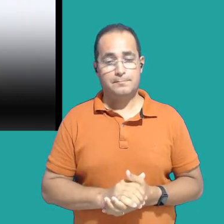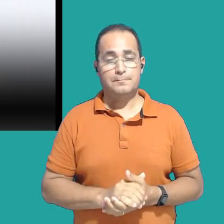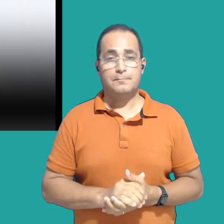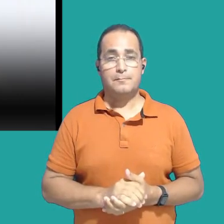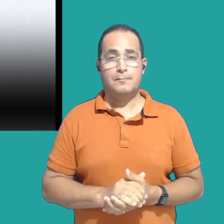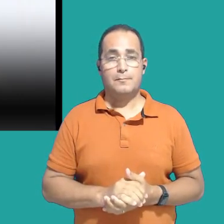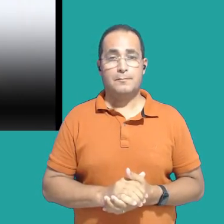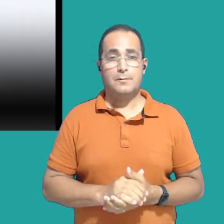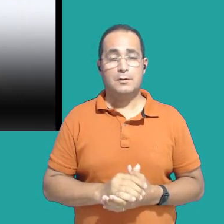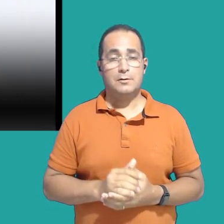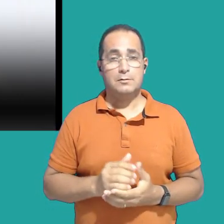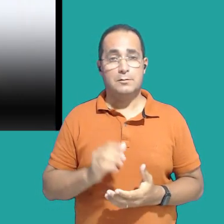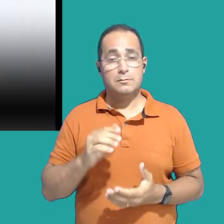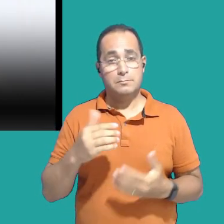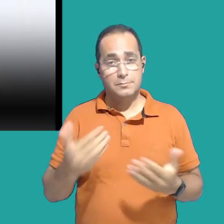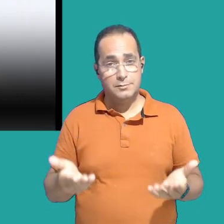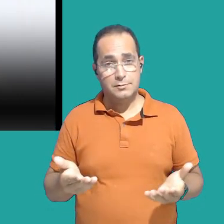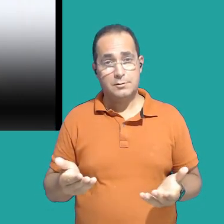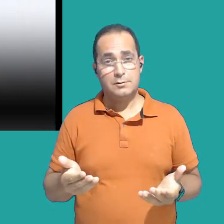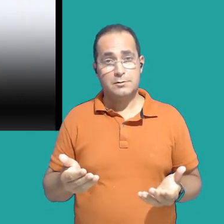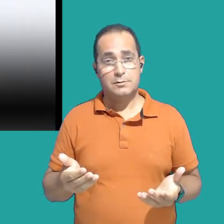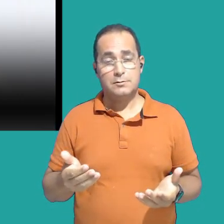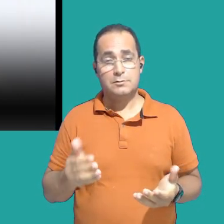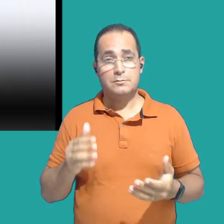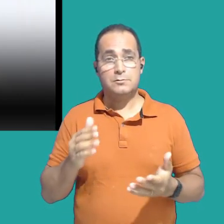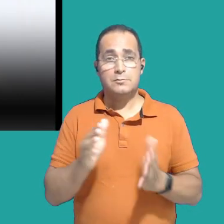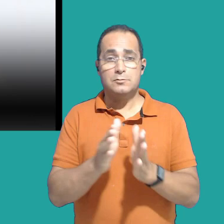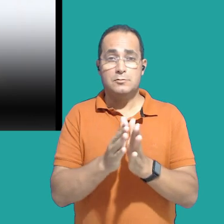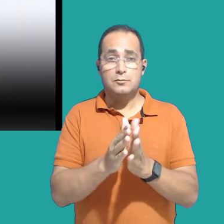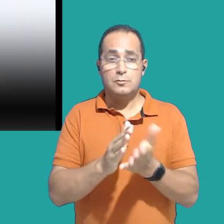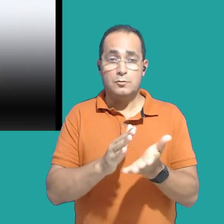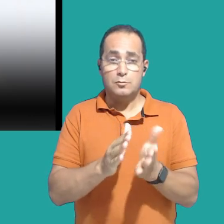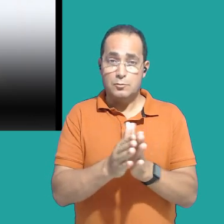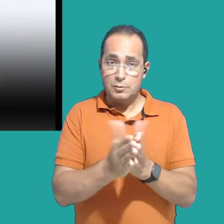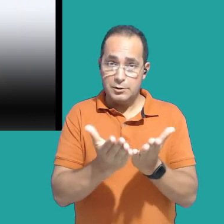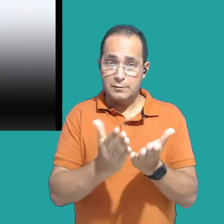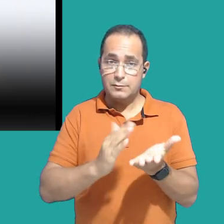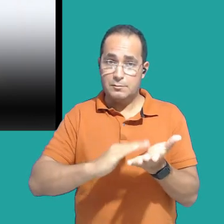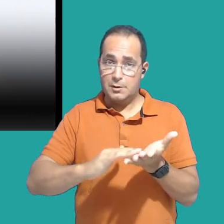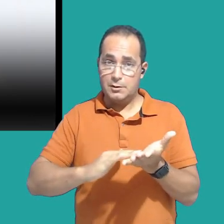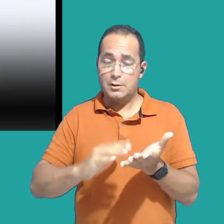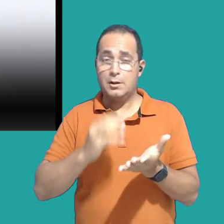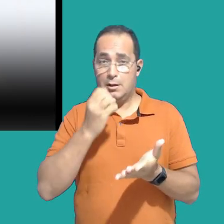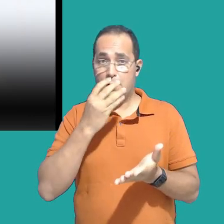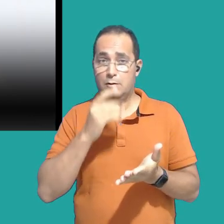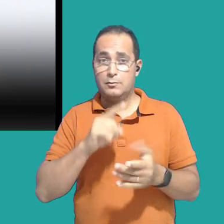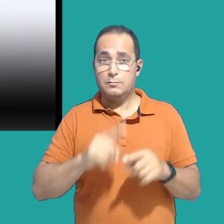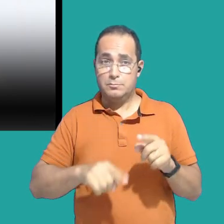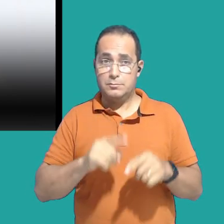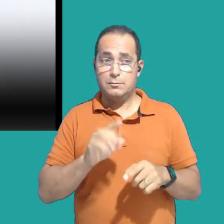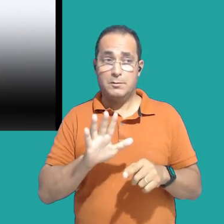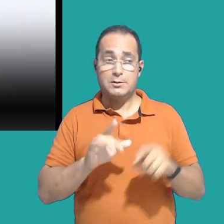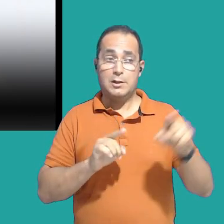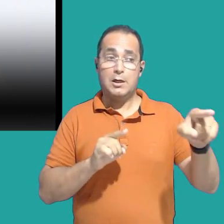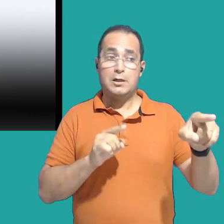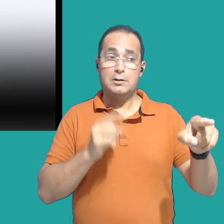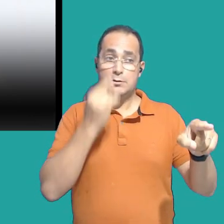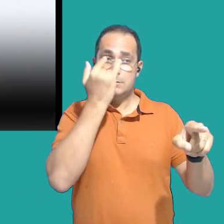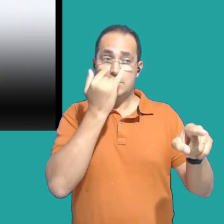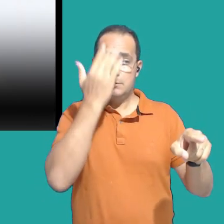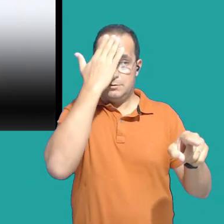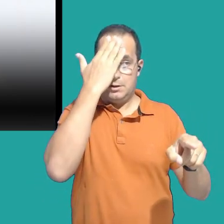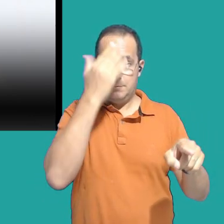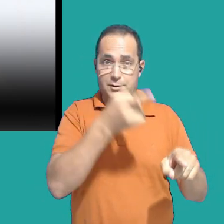não tá assídua. Portanto, o livro de braille é um recurso, mas tem que saber quem é a